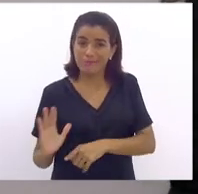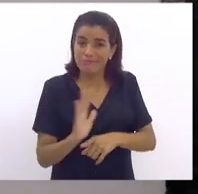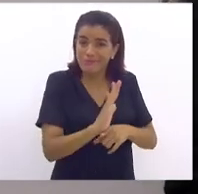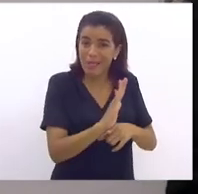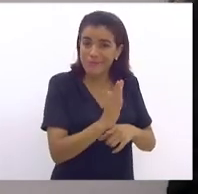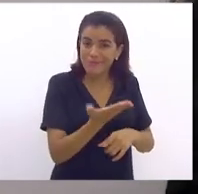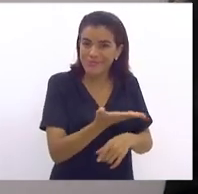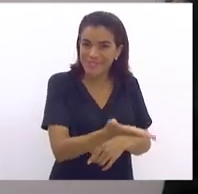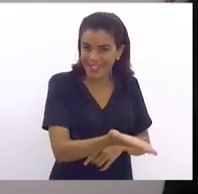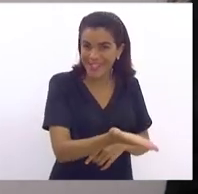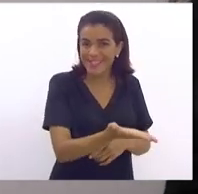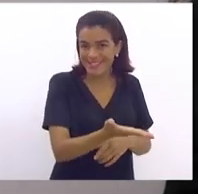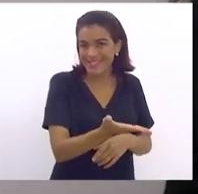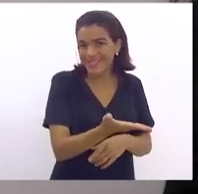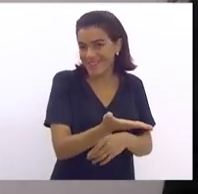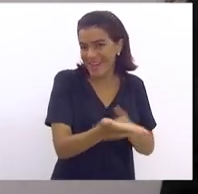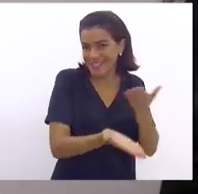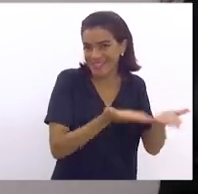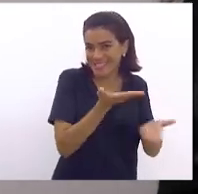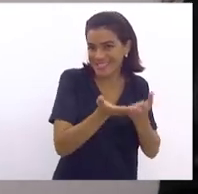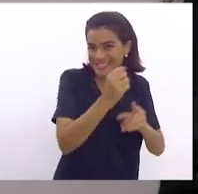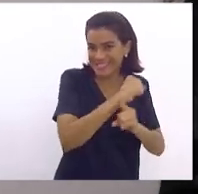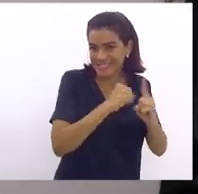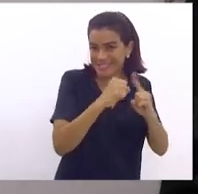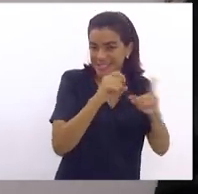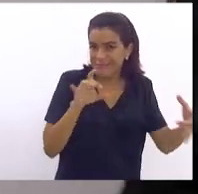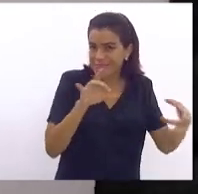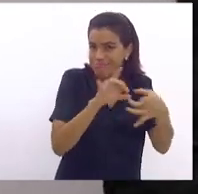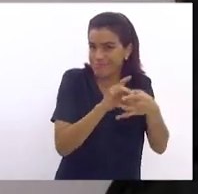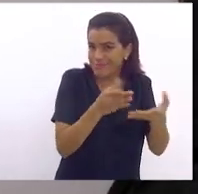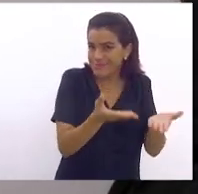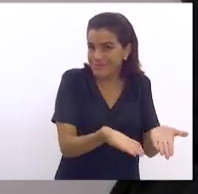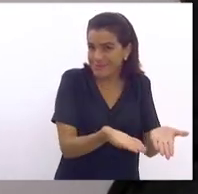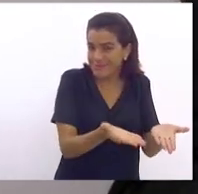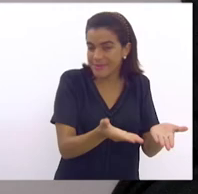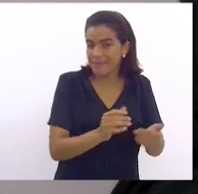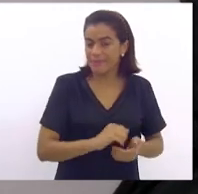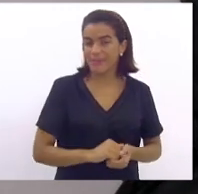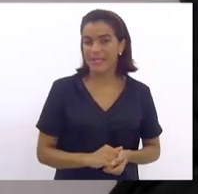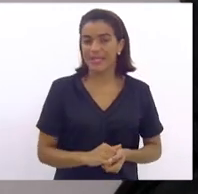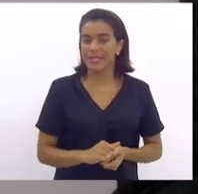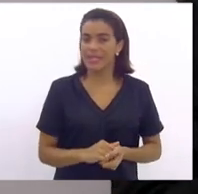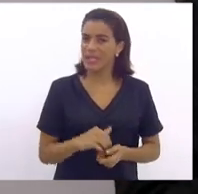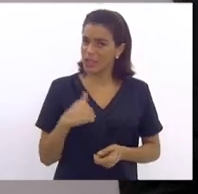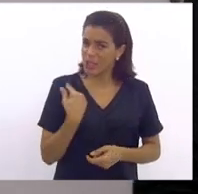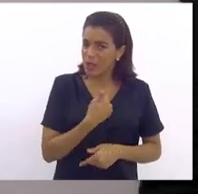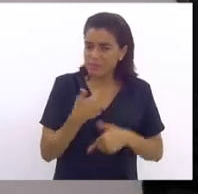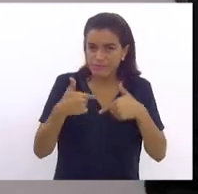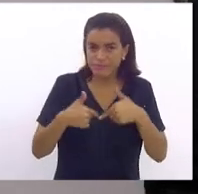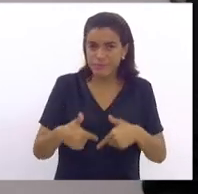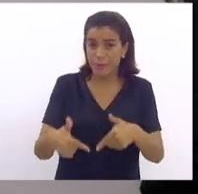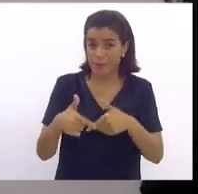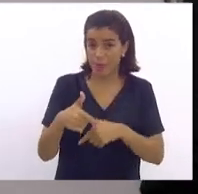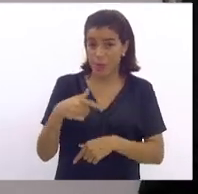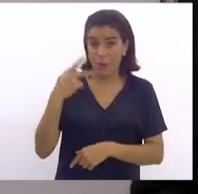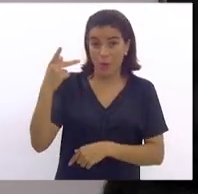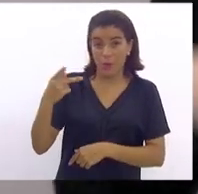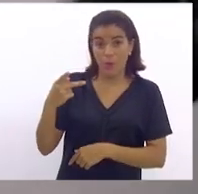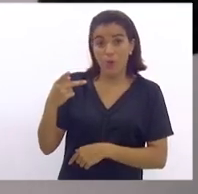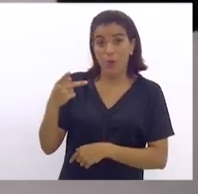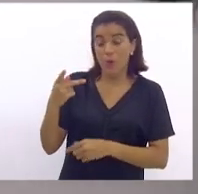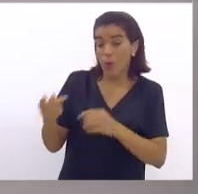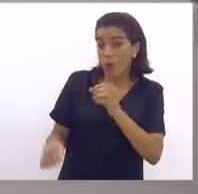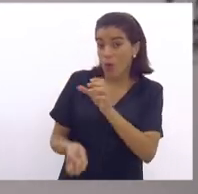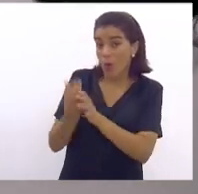os equipamentos da rede de segurança alimentar são os beneficiários. Assim nós procedemos. E o promotor faz isso se ele